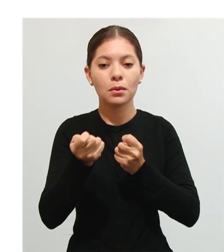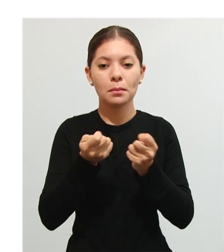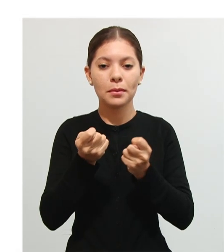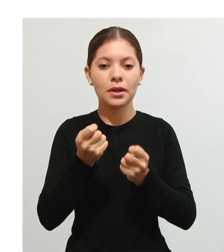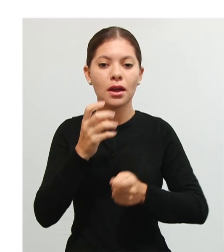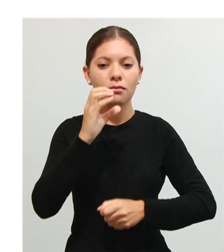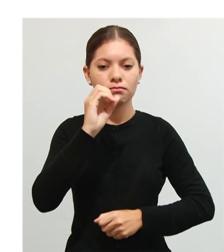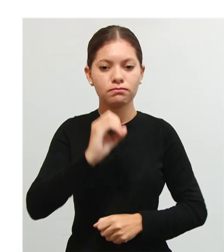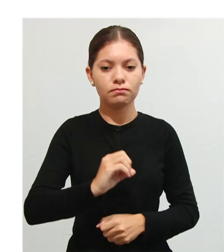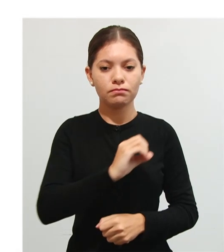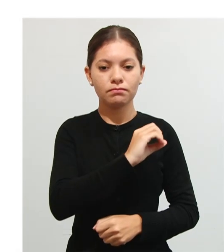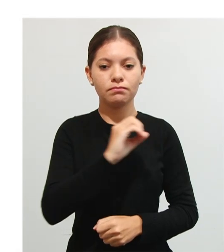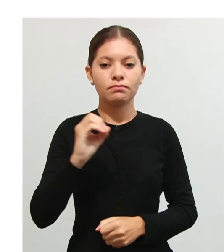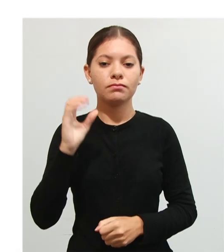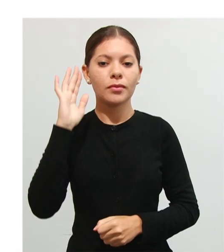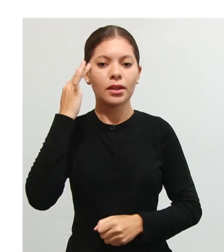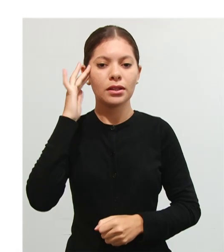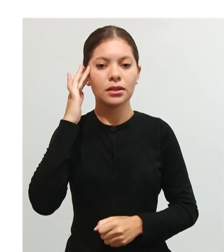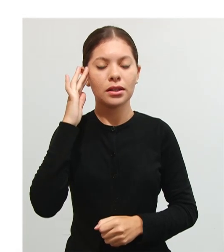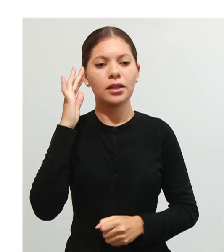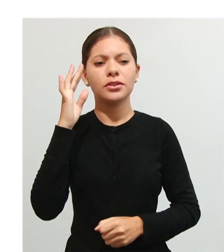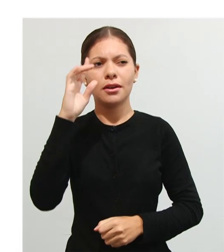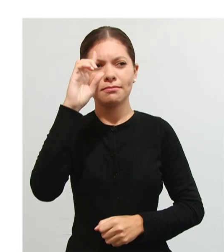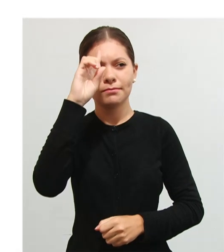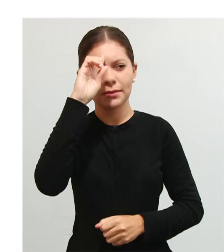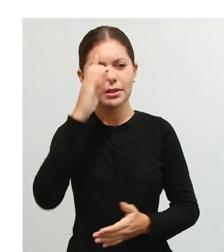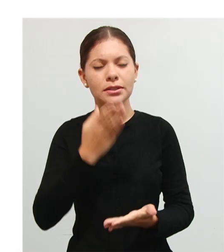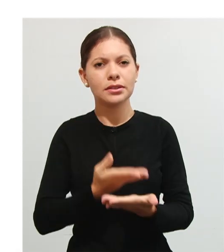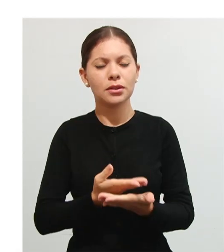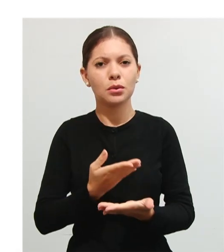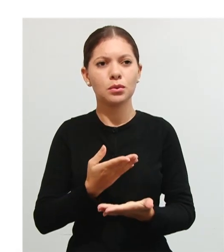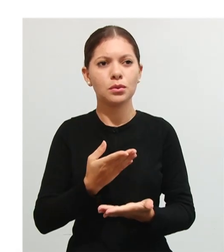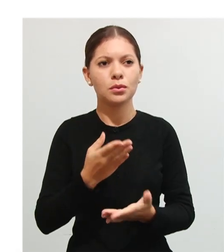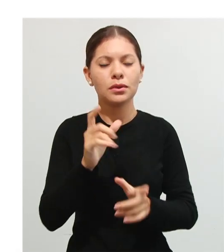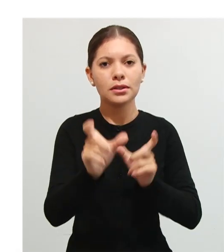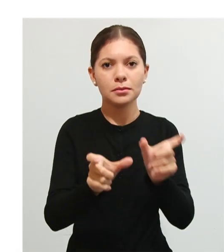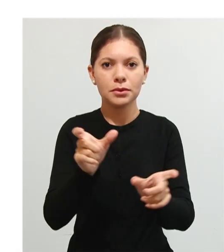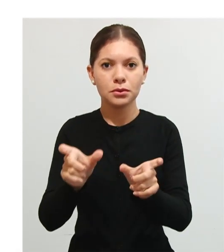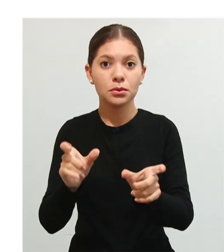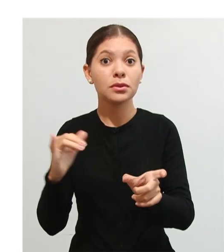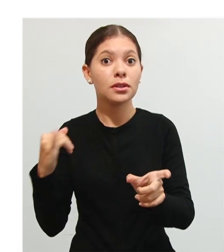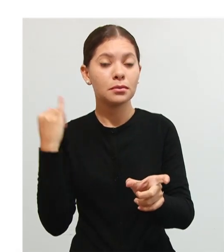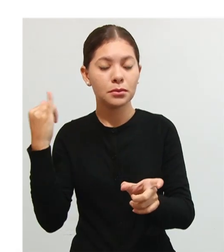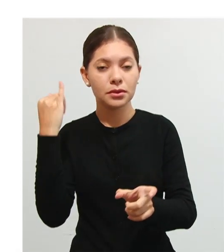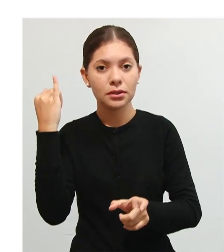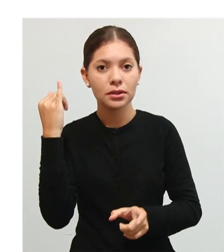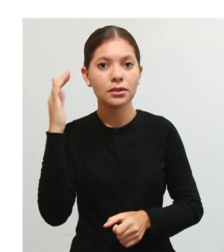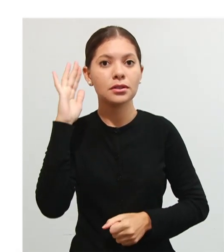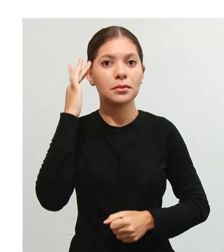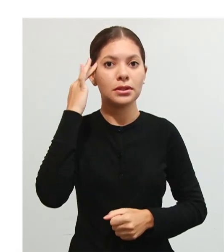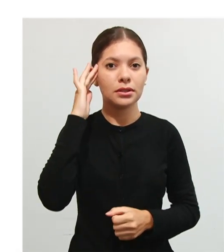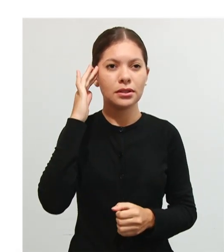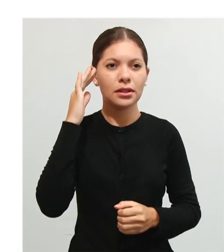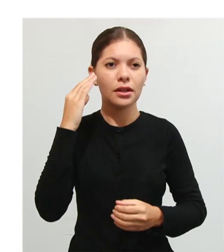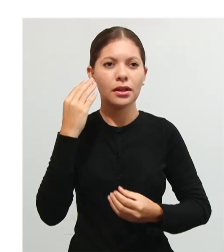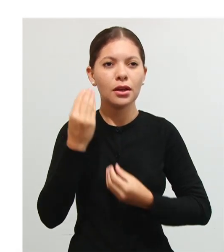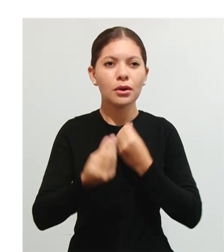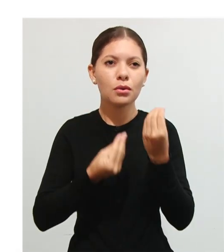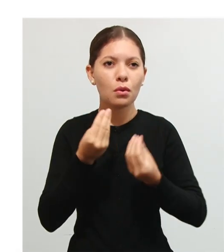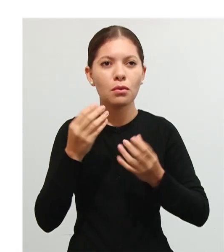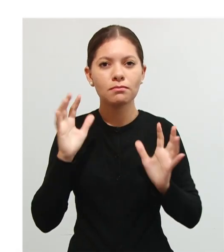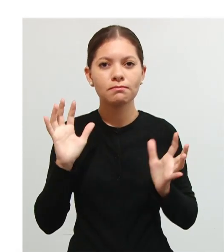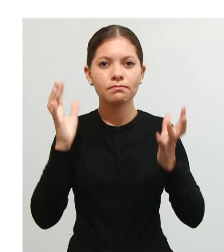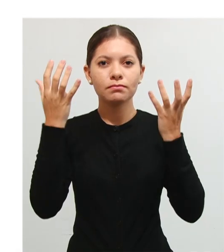a tomada de decisão dos indivíduos. É importante para entender o funcionamento dos modelos